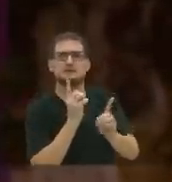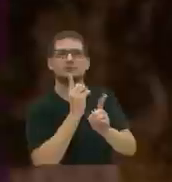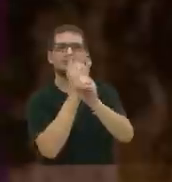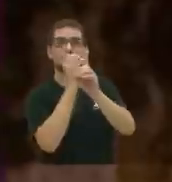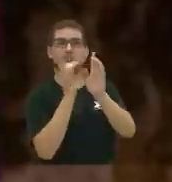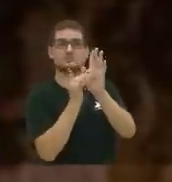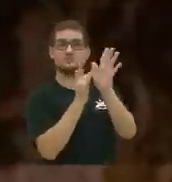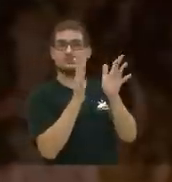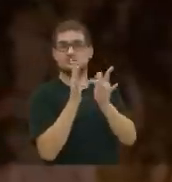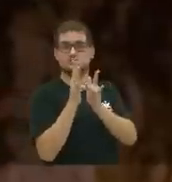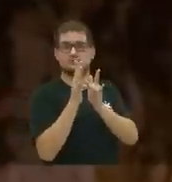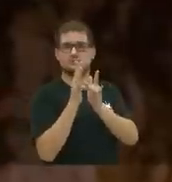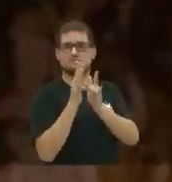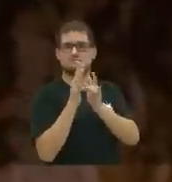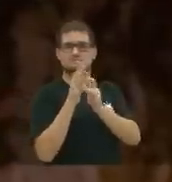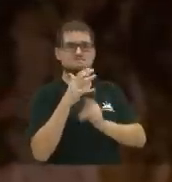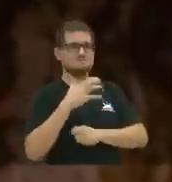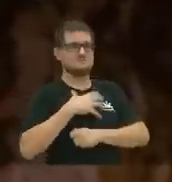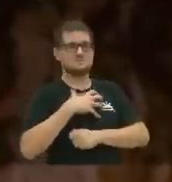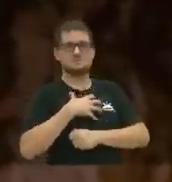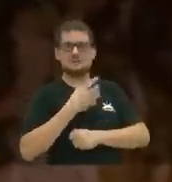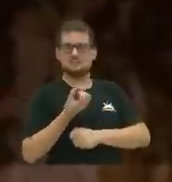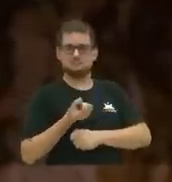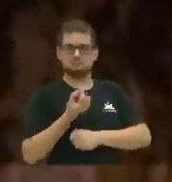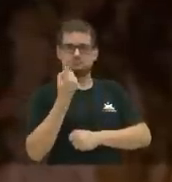que de forma inesperada